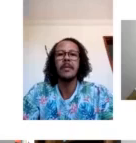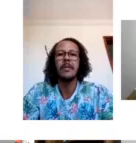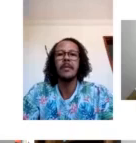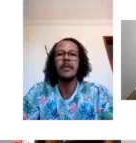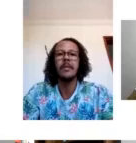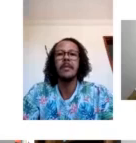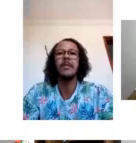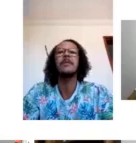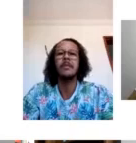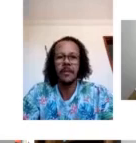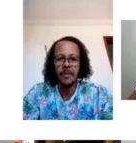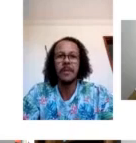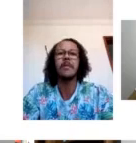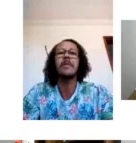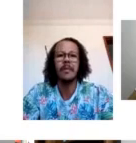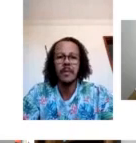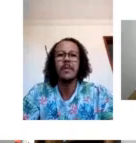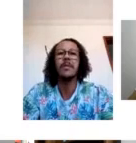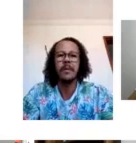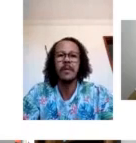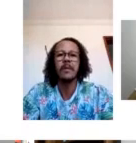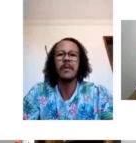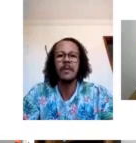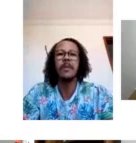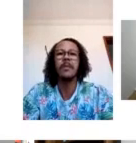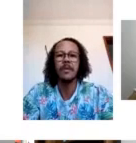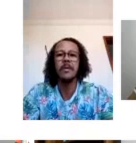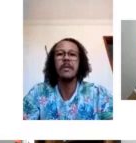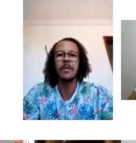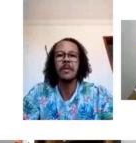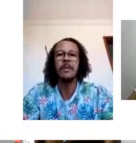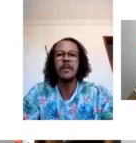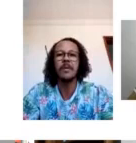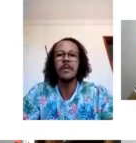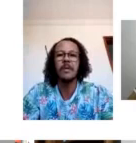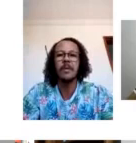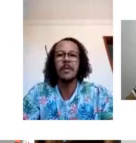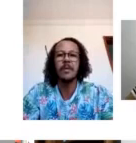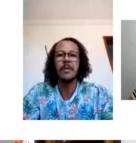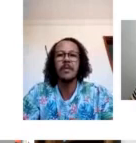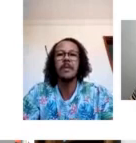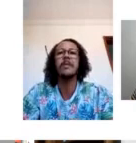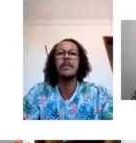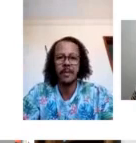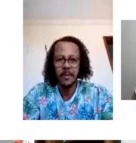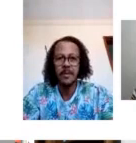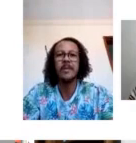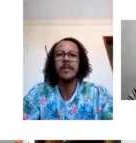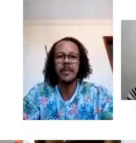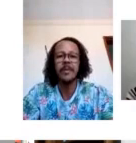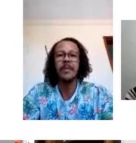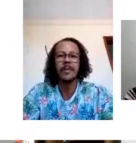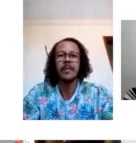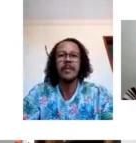se manter resistindo e brigando, inclusive, para ampliar esse número de vagas e número de escolas também do PIBID, né?